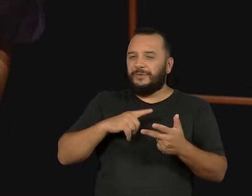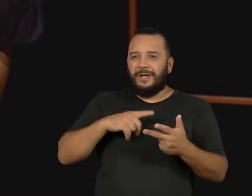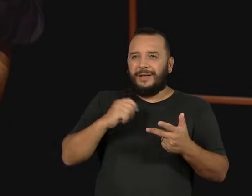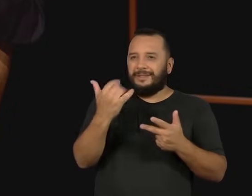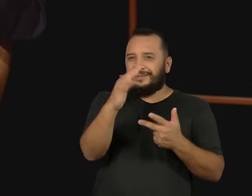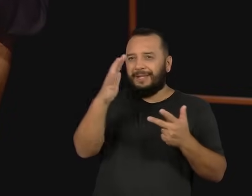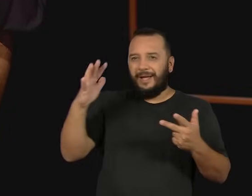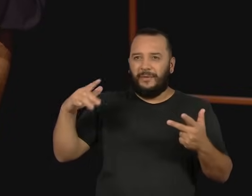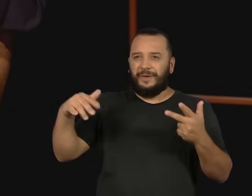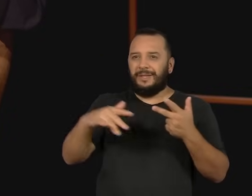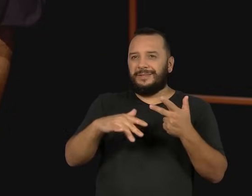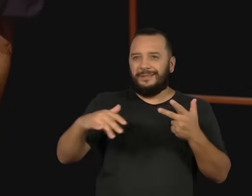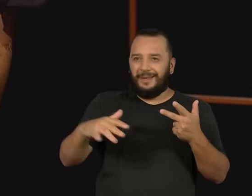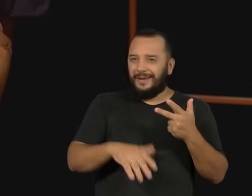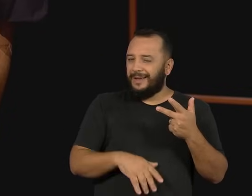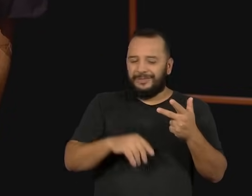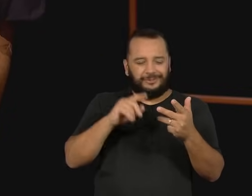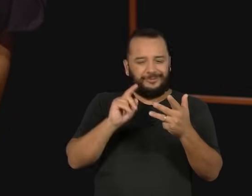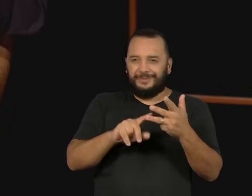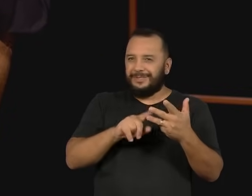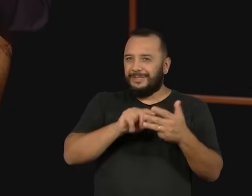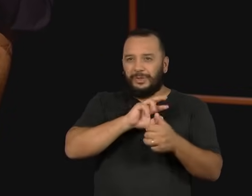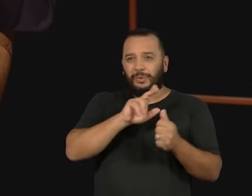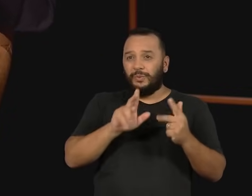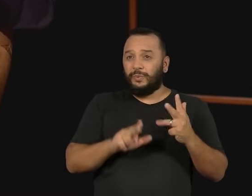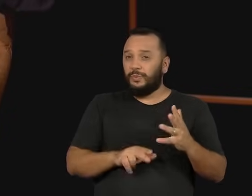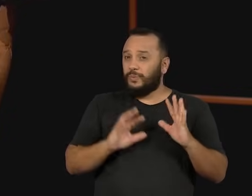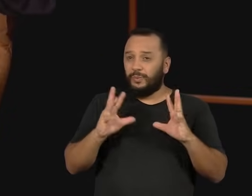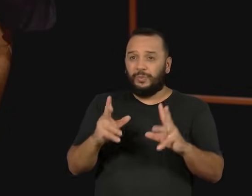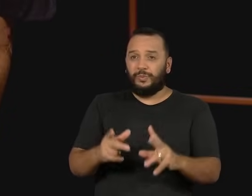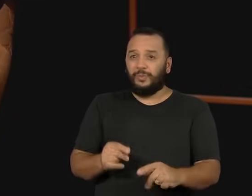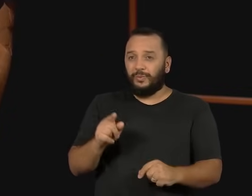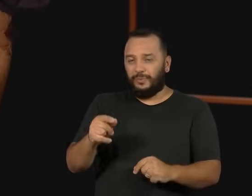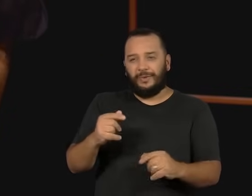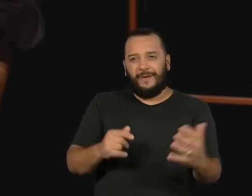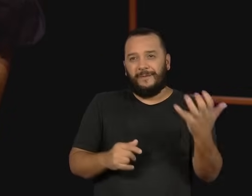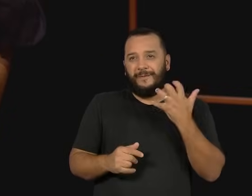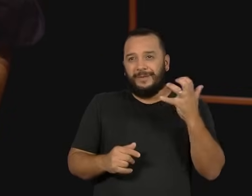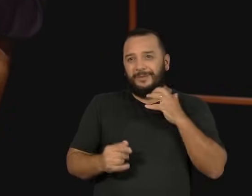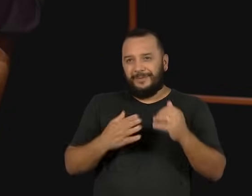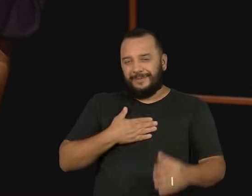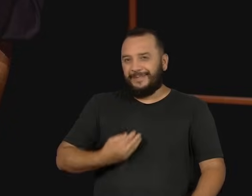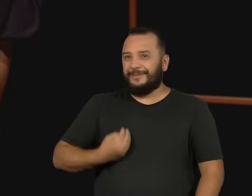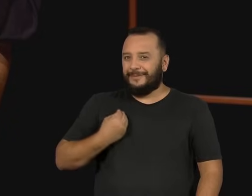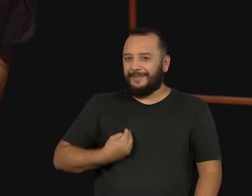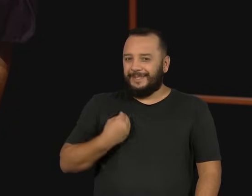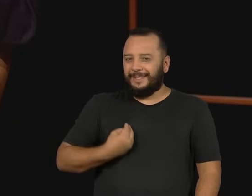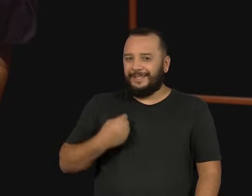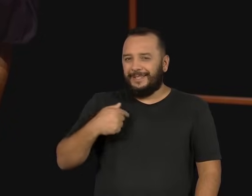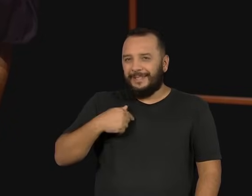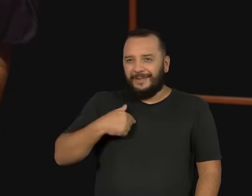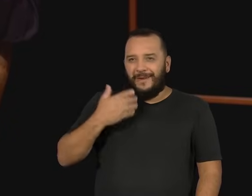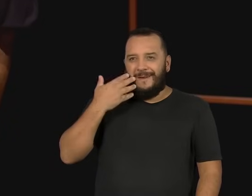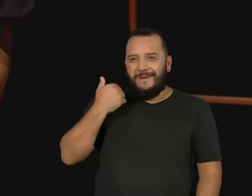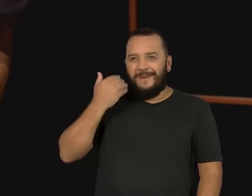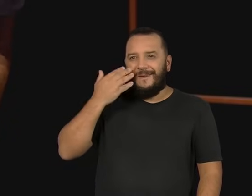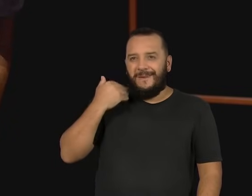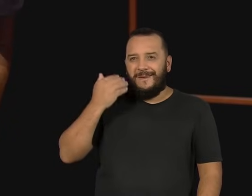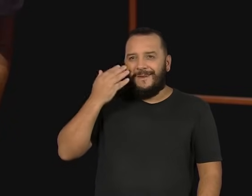tudo isso foi também para mim formação, foi escola, né? Para mim a escola,